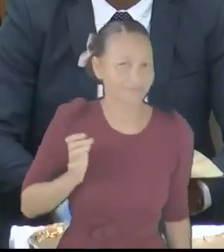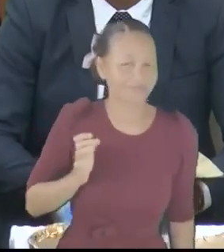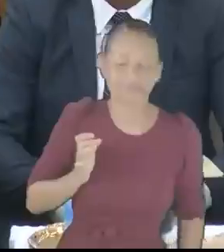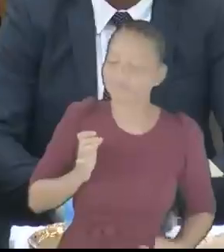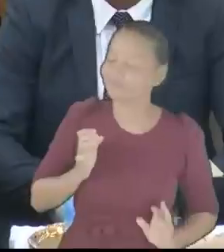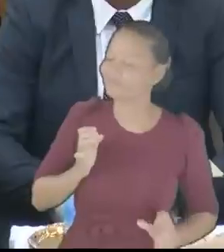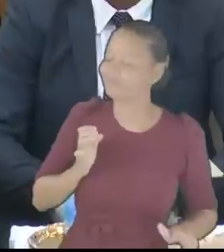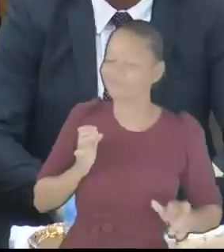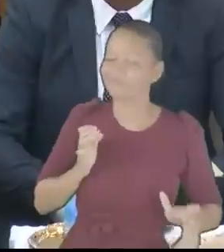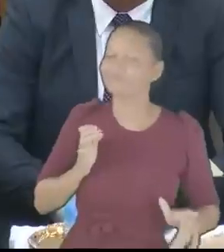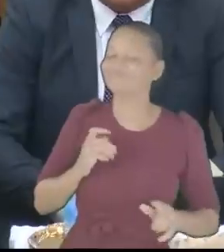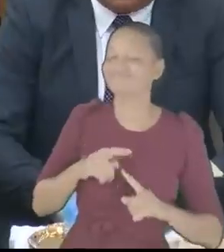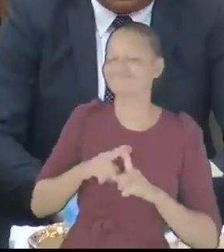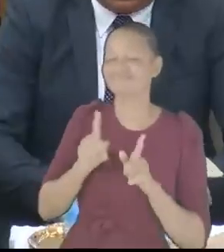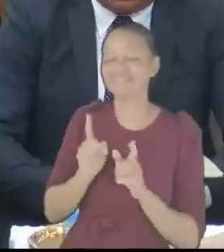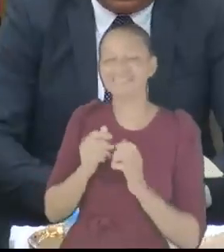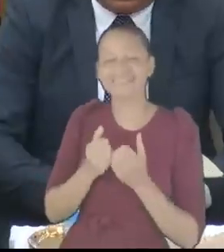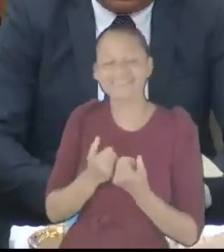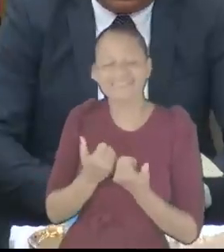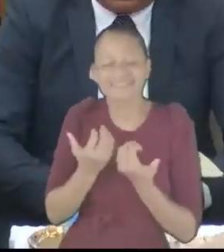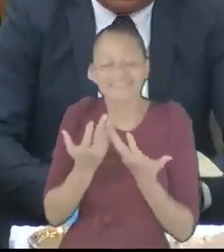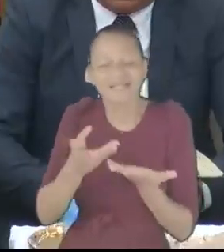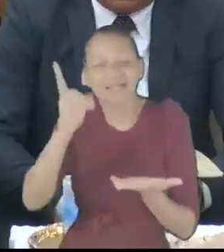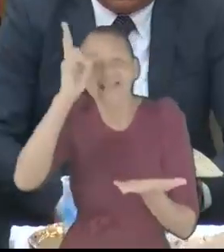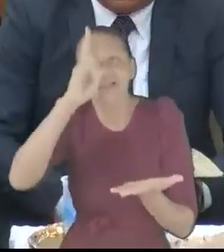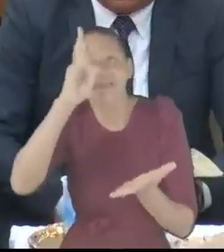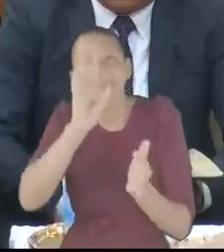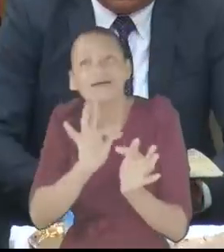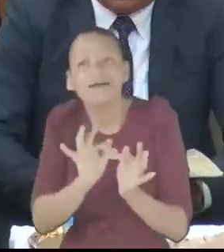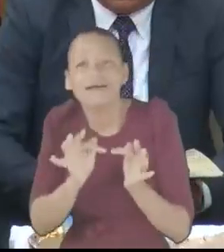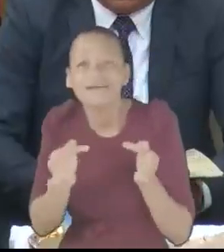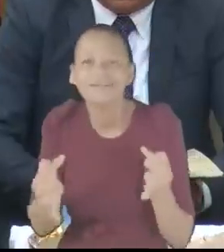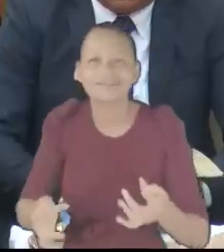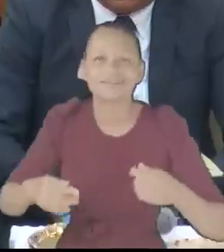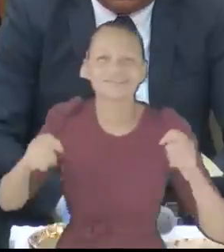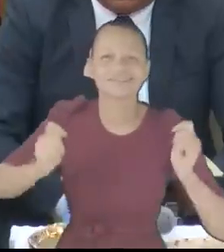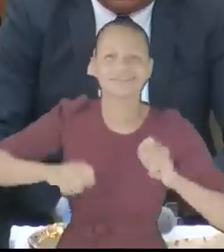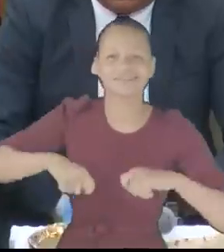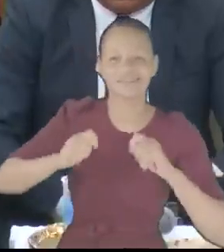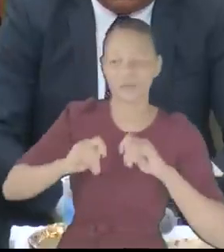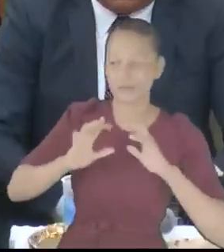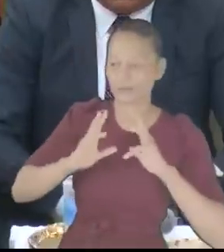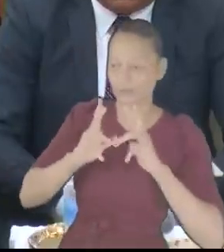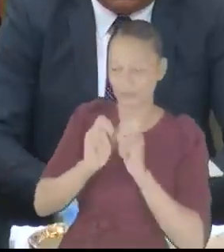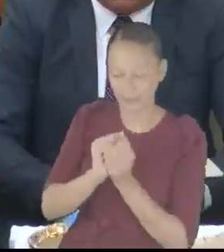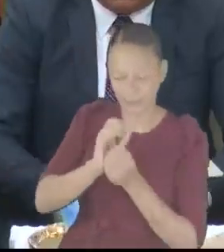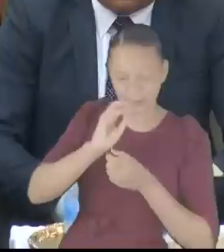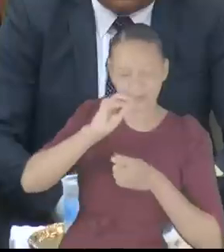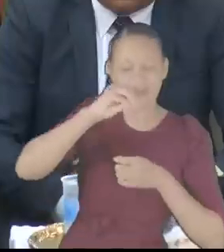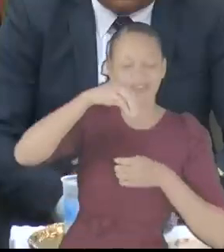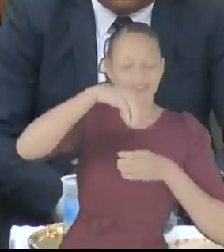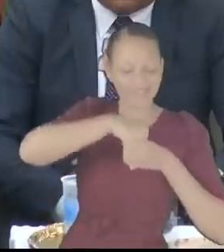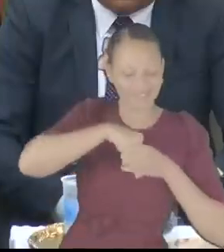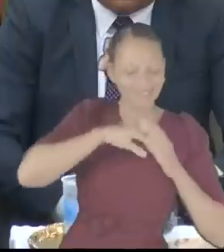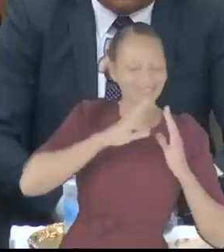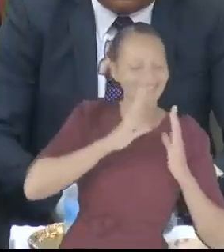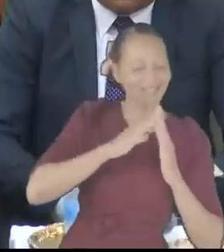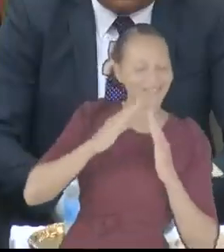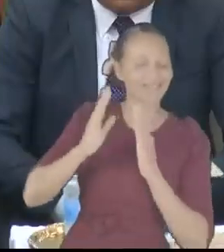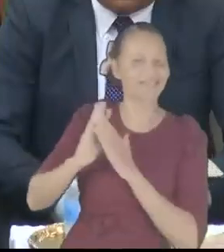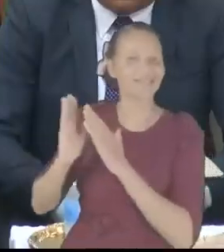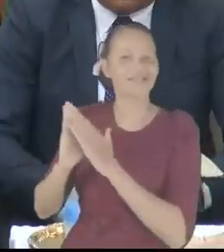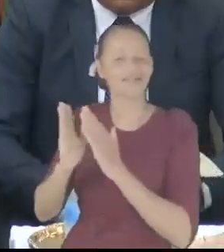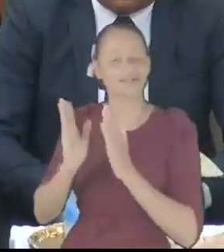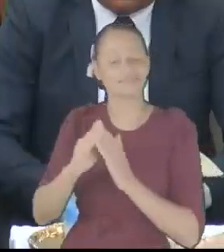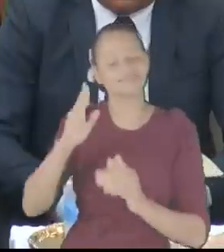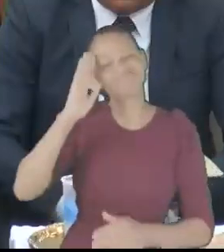criou um memorial muito barato, muito simples, coisa que tem em toda casa, né? Principalmente lá